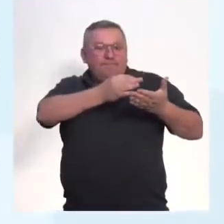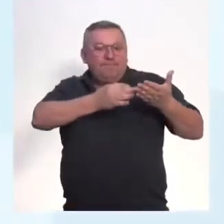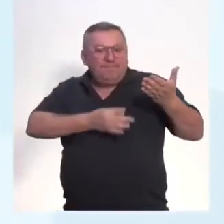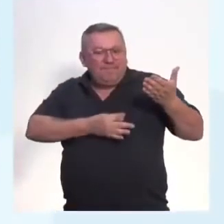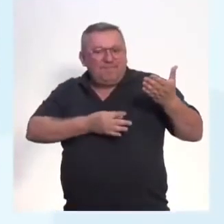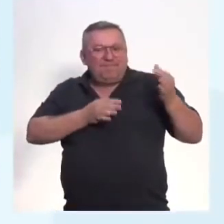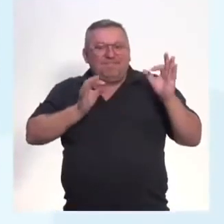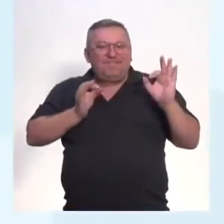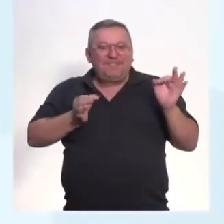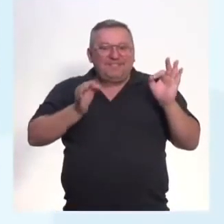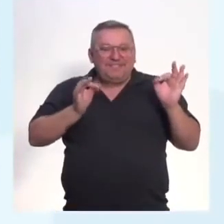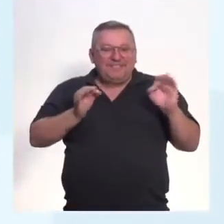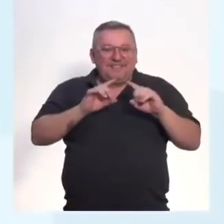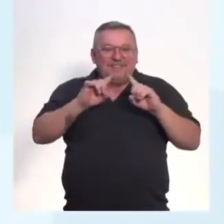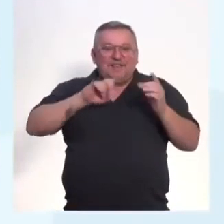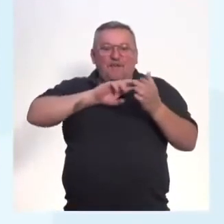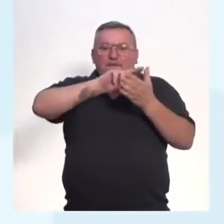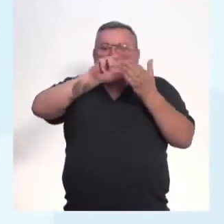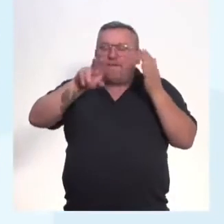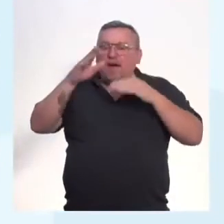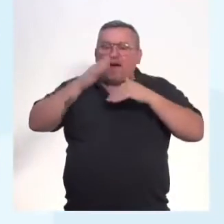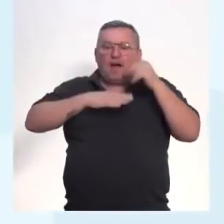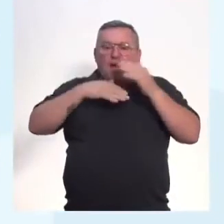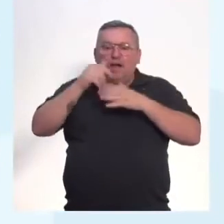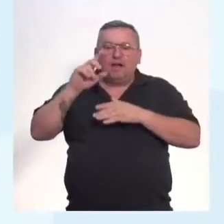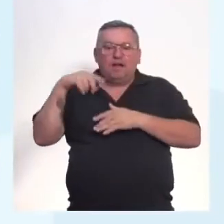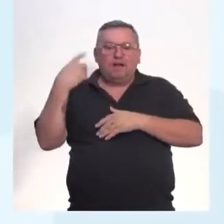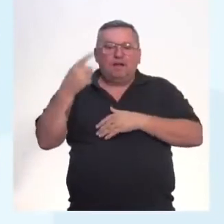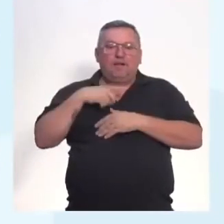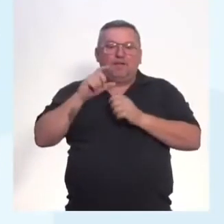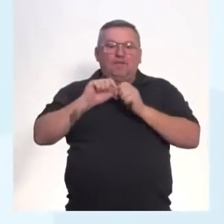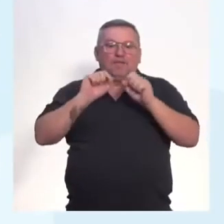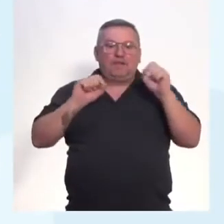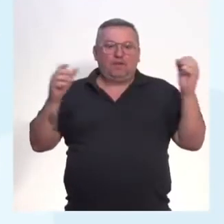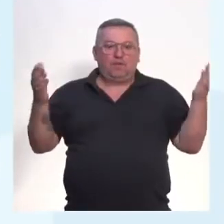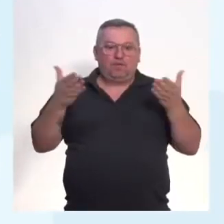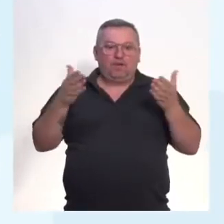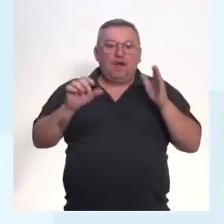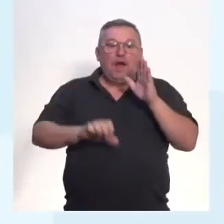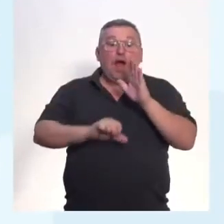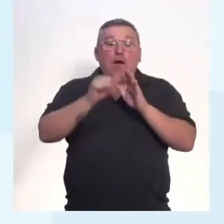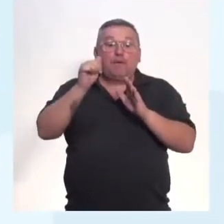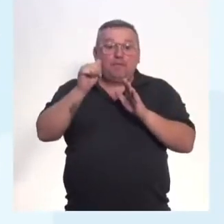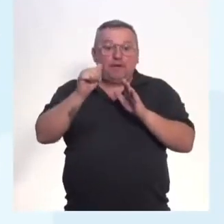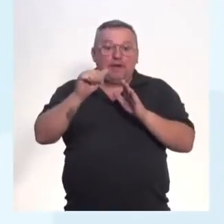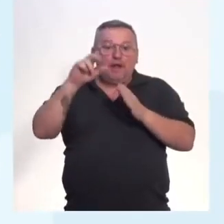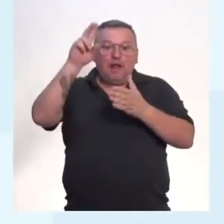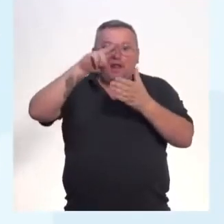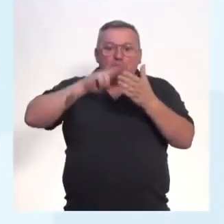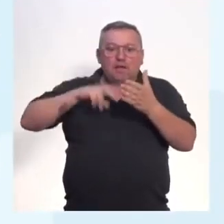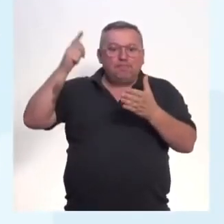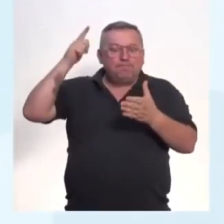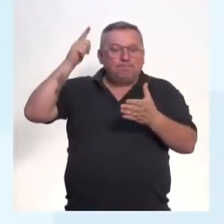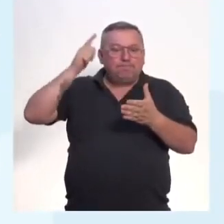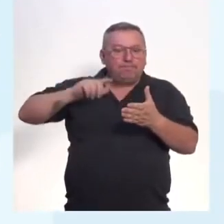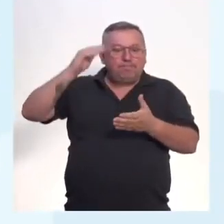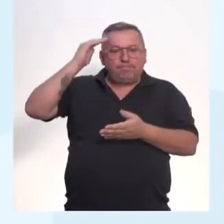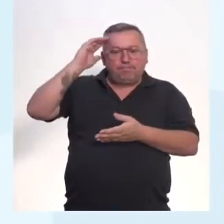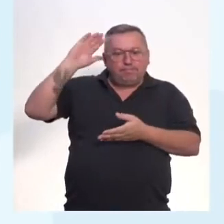sexto ano. E são várias habilidades que vamos acionar. A primeira delas, ler e